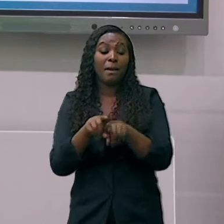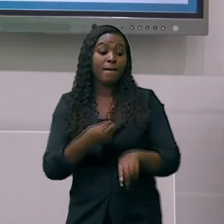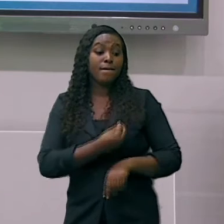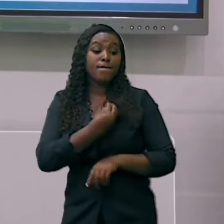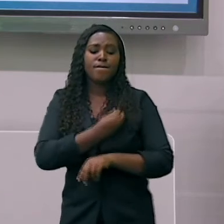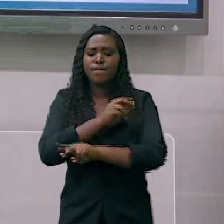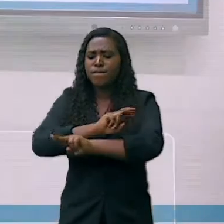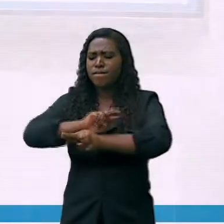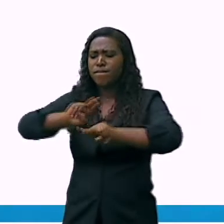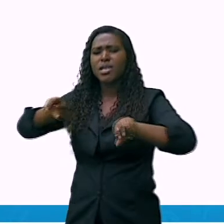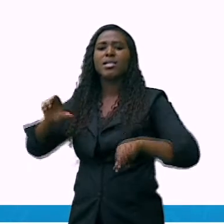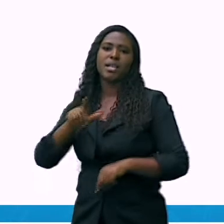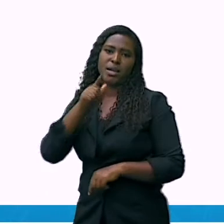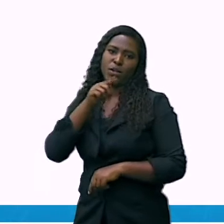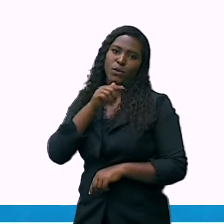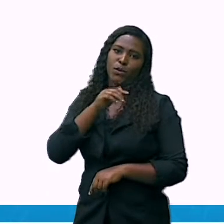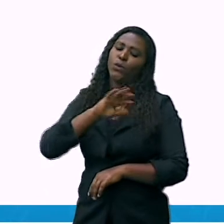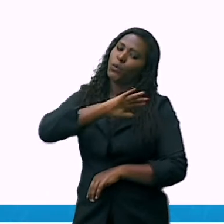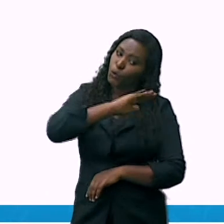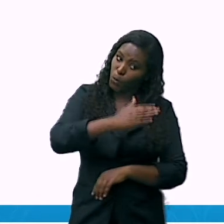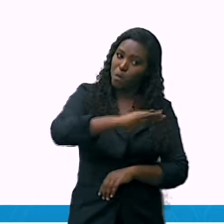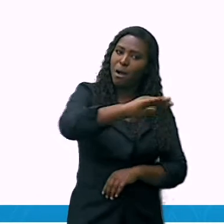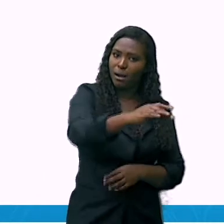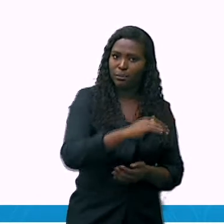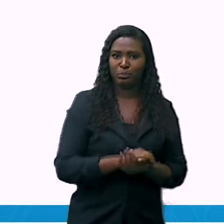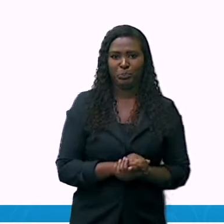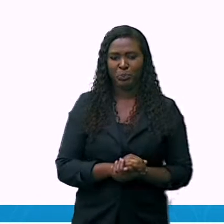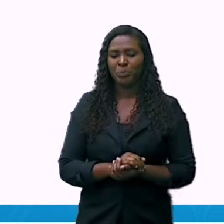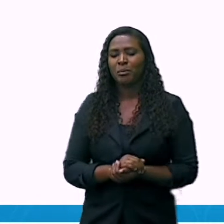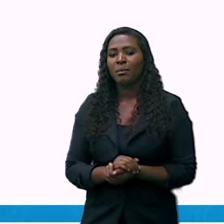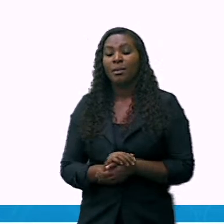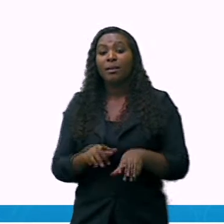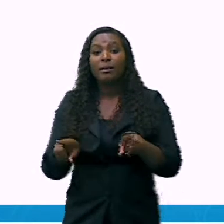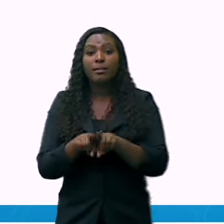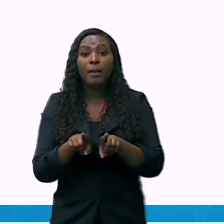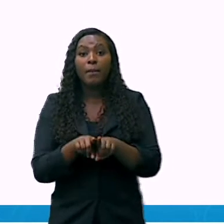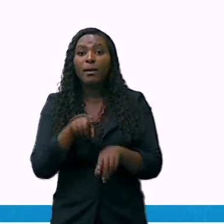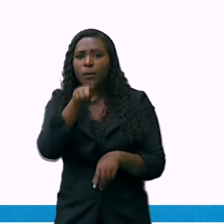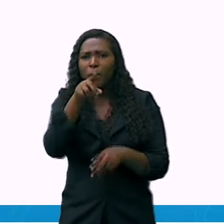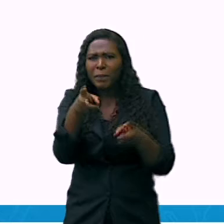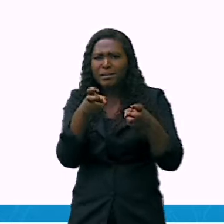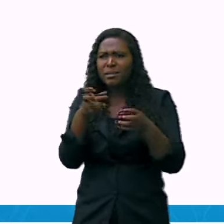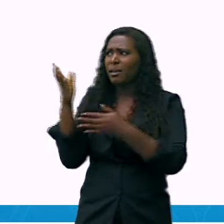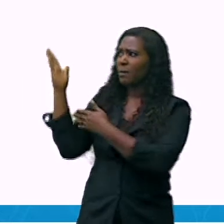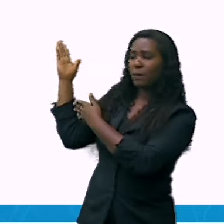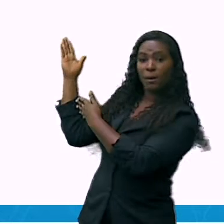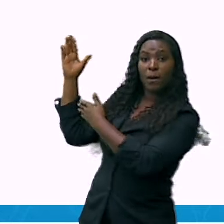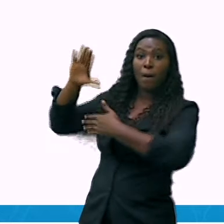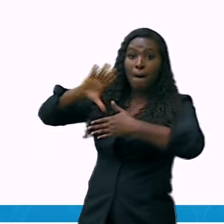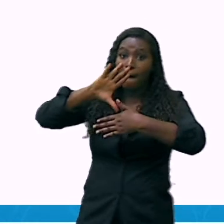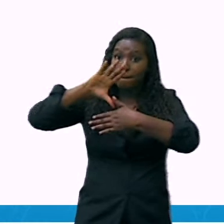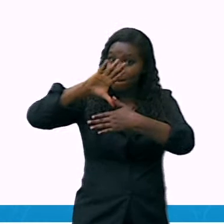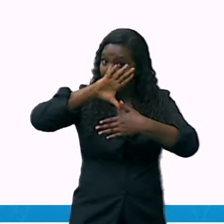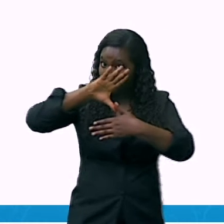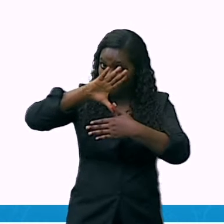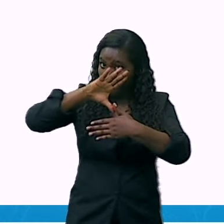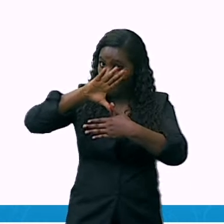podemos observar no mapa a grande presença das massas de água que